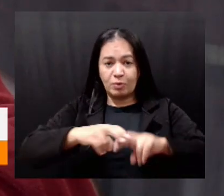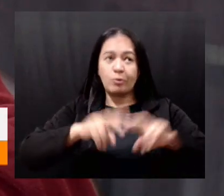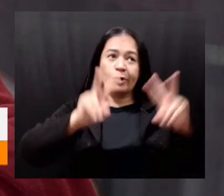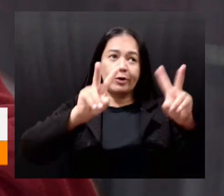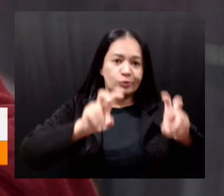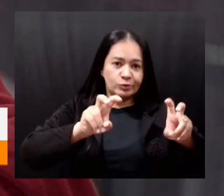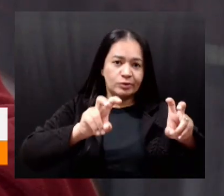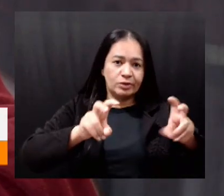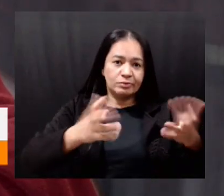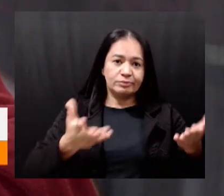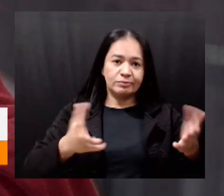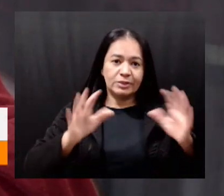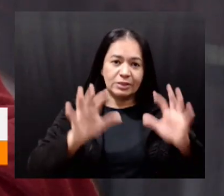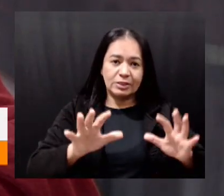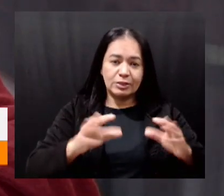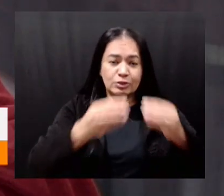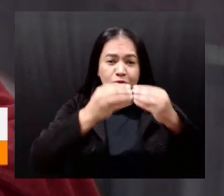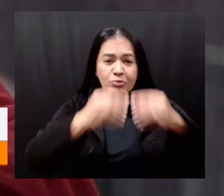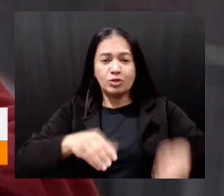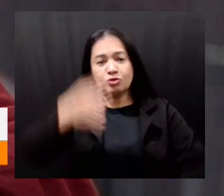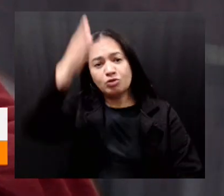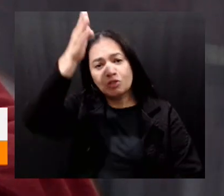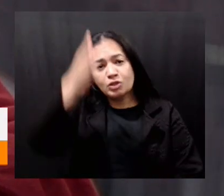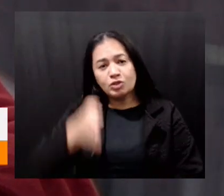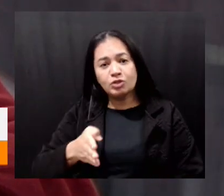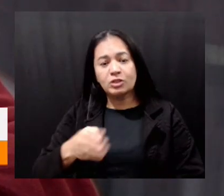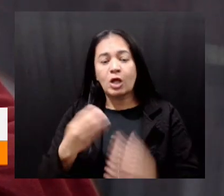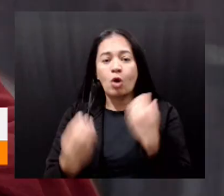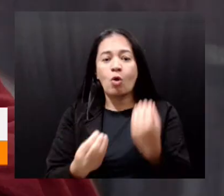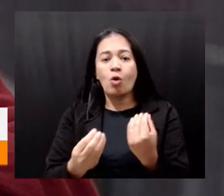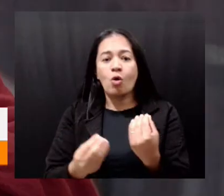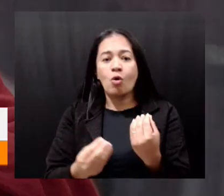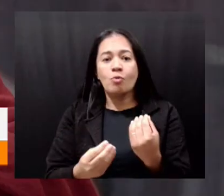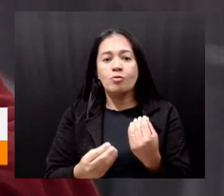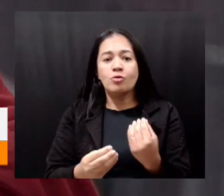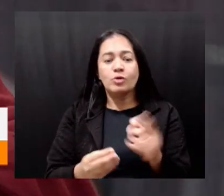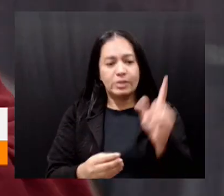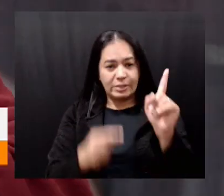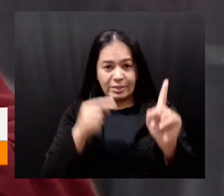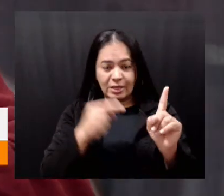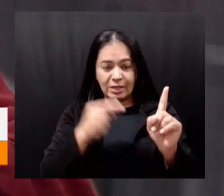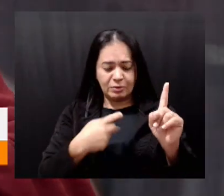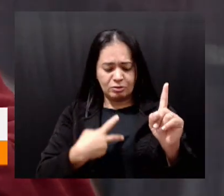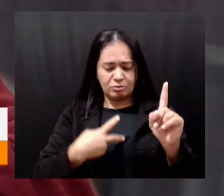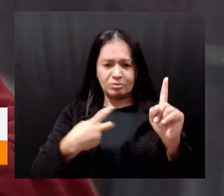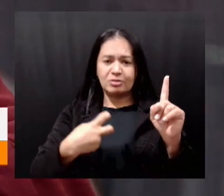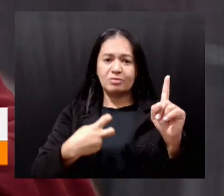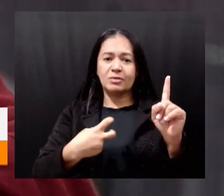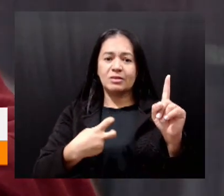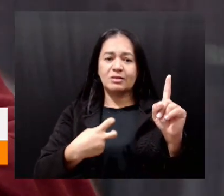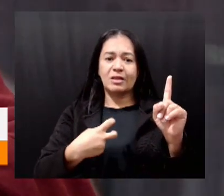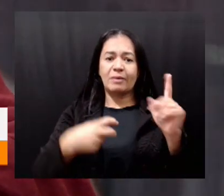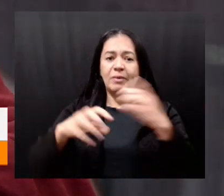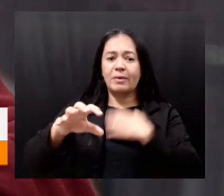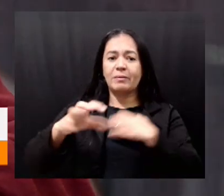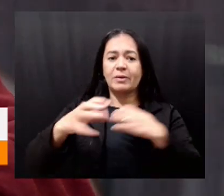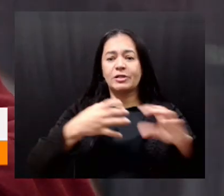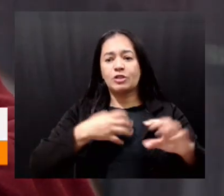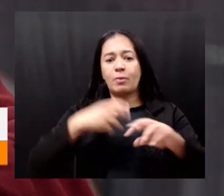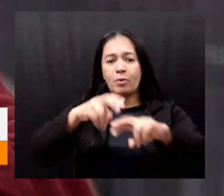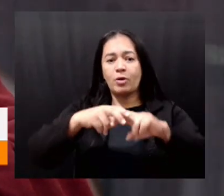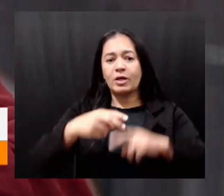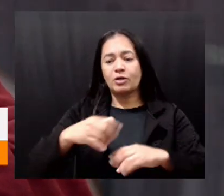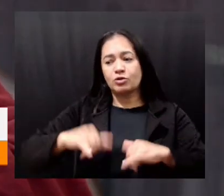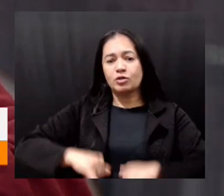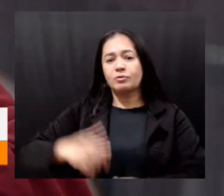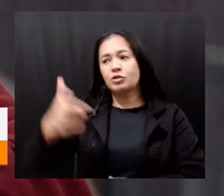vai afetar diretamente como a pessoa se identifica empaticamente com o sofrimento daquele coletivo, daquela